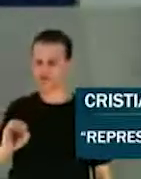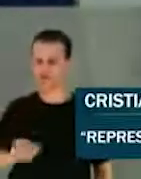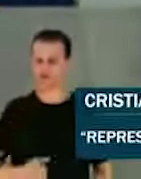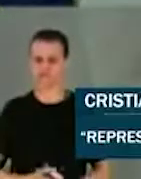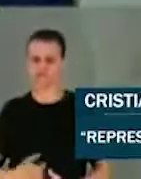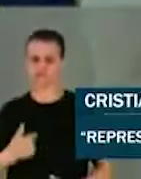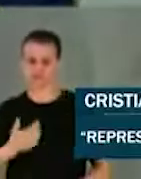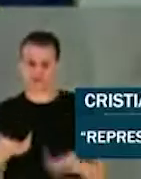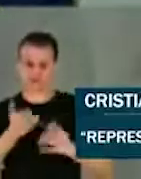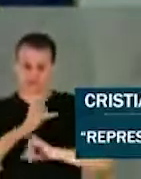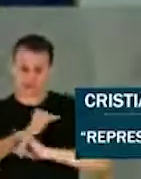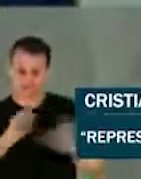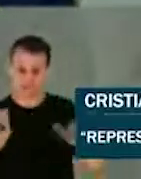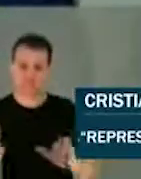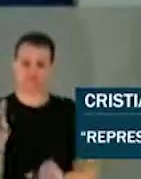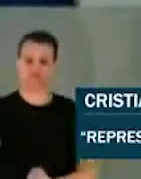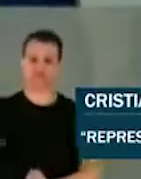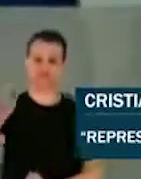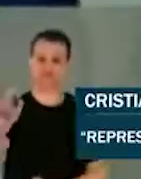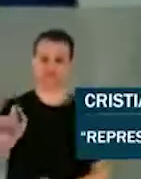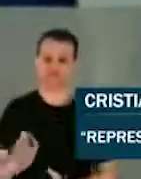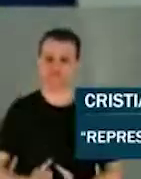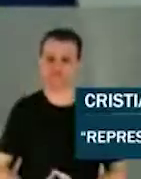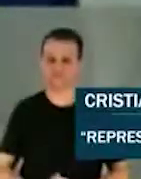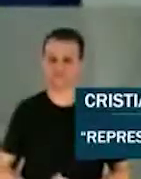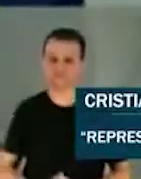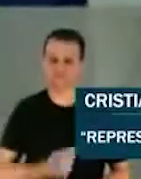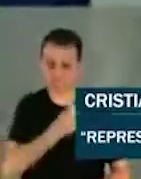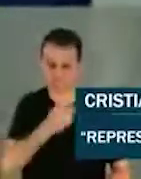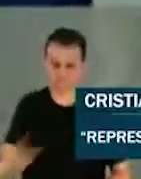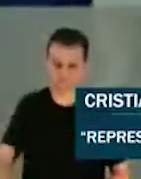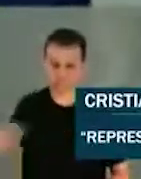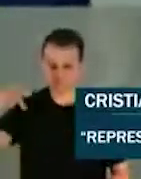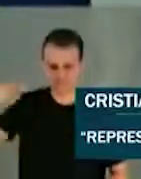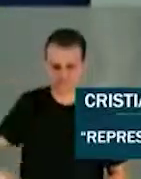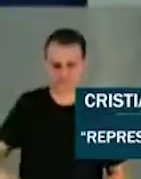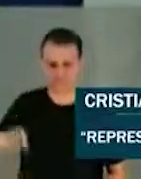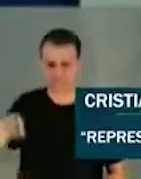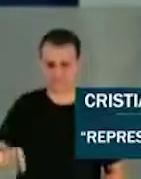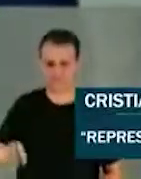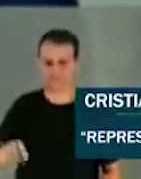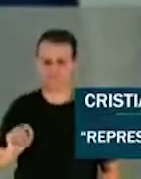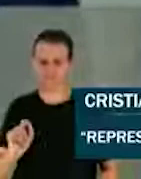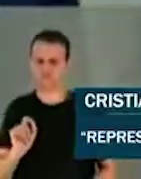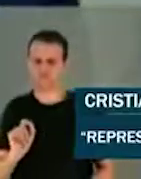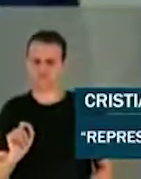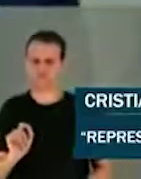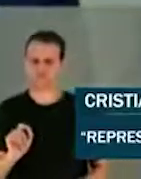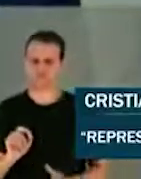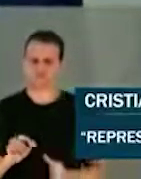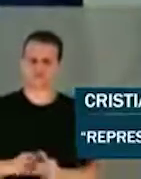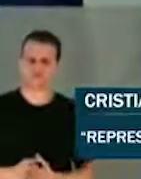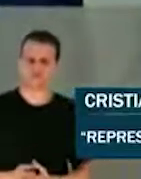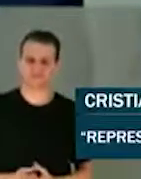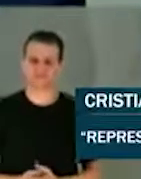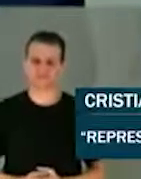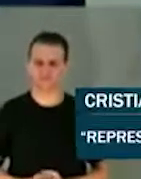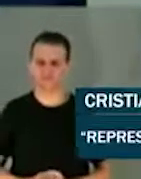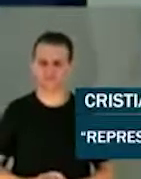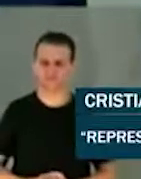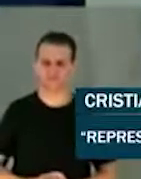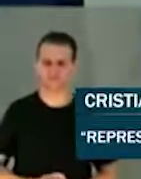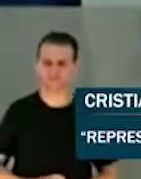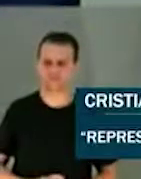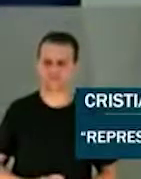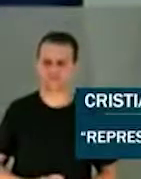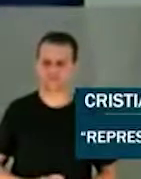de ressaltar para os senadores e o presidente da casa a primeira mensagem do seu Roberto Ferreira Dias comigo